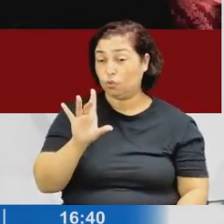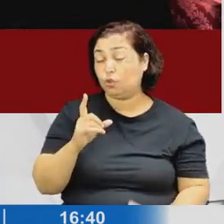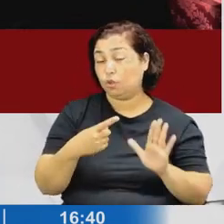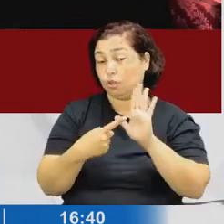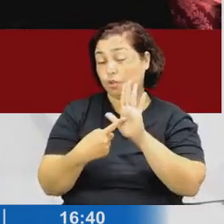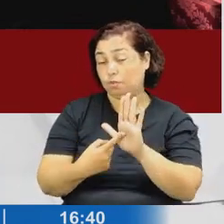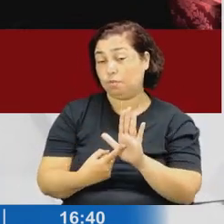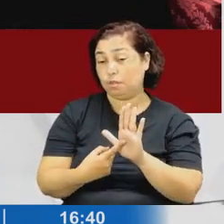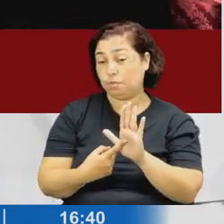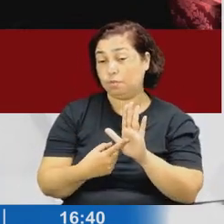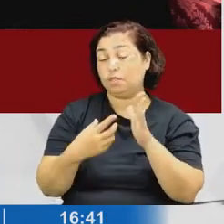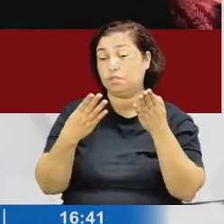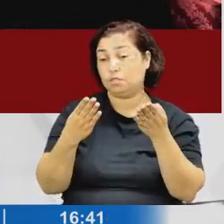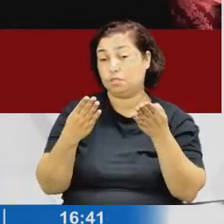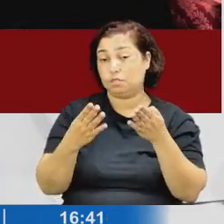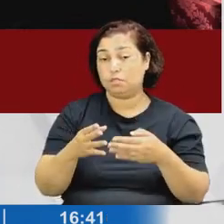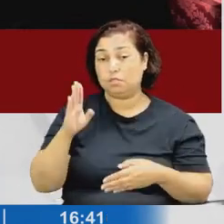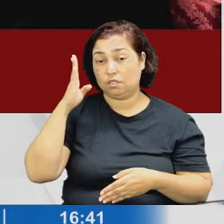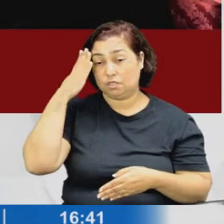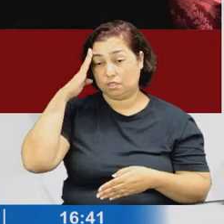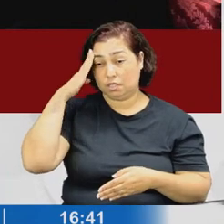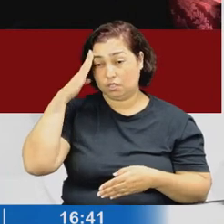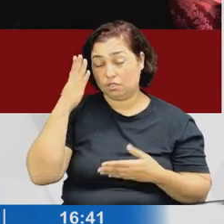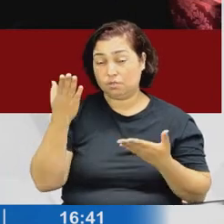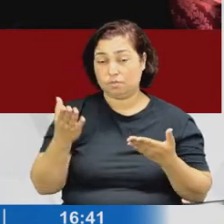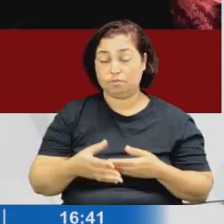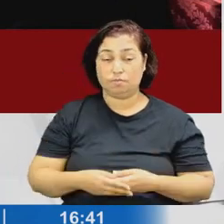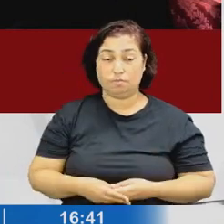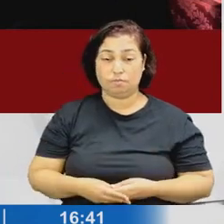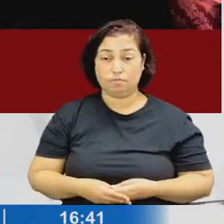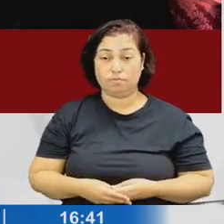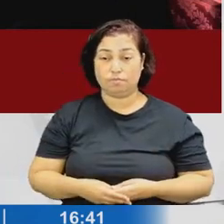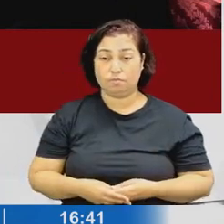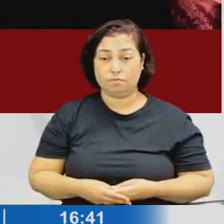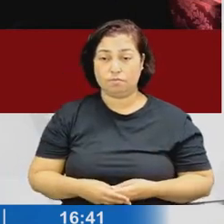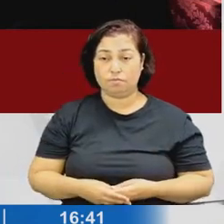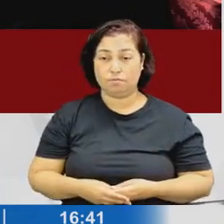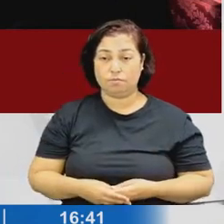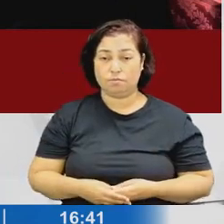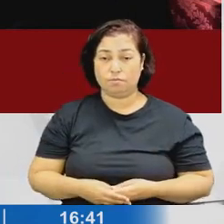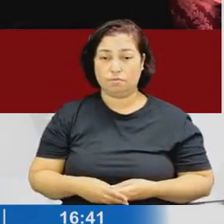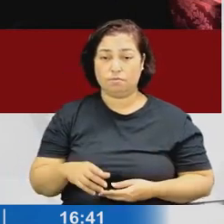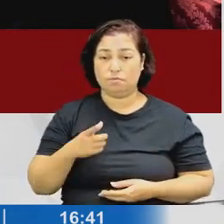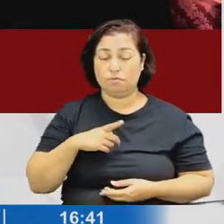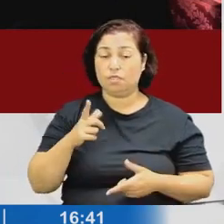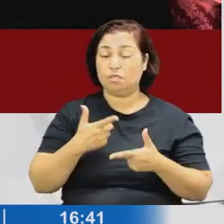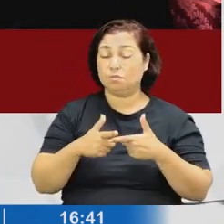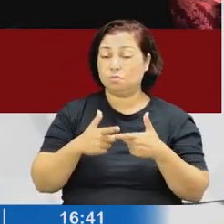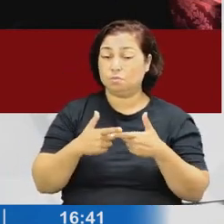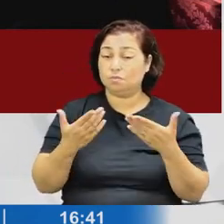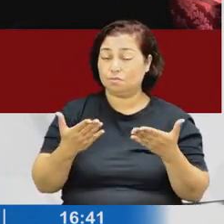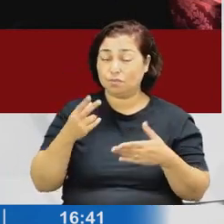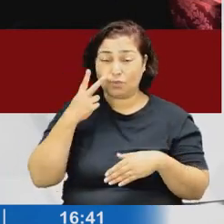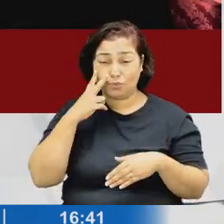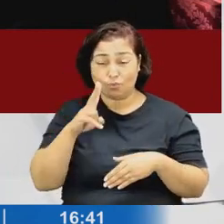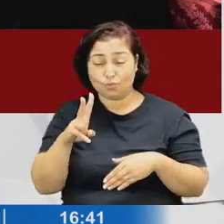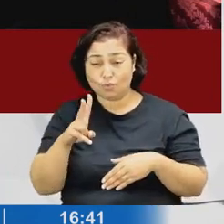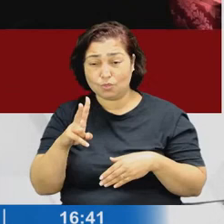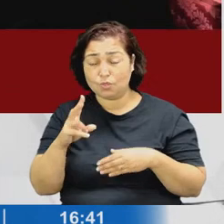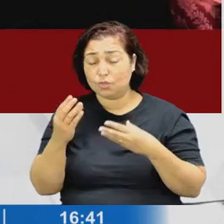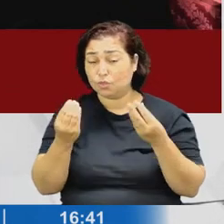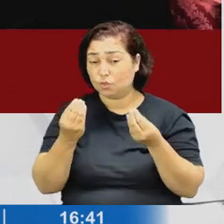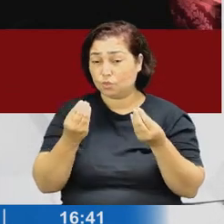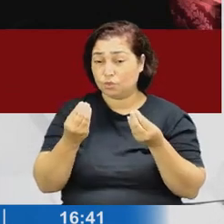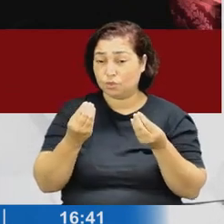dessa Vale entende teve algum problema ali é uma cena de crime sei lá ele tá ali no chão abaixado pegando deve ter sido